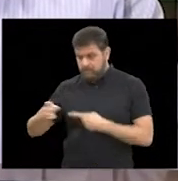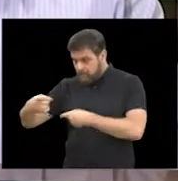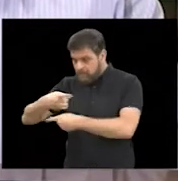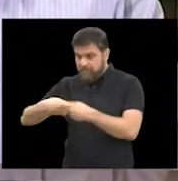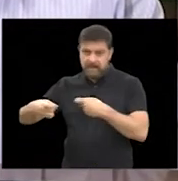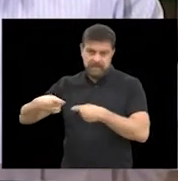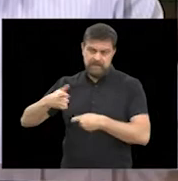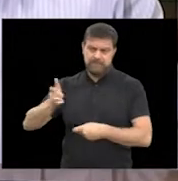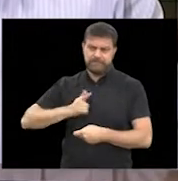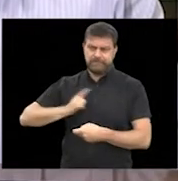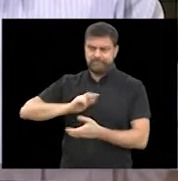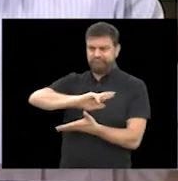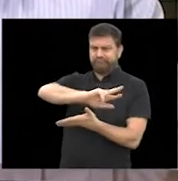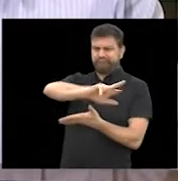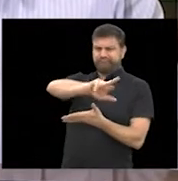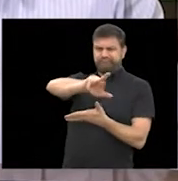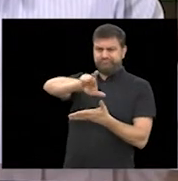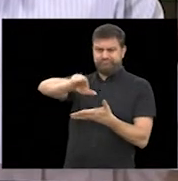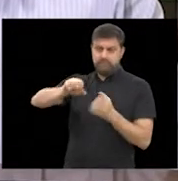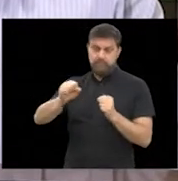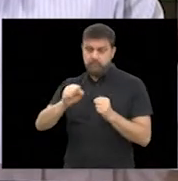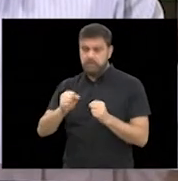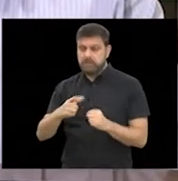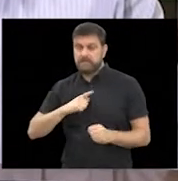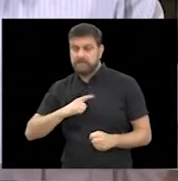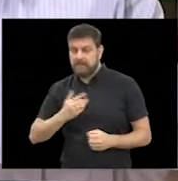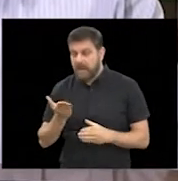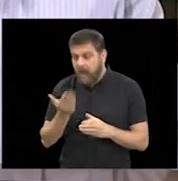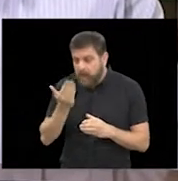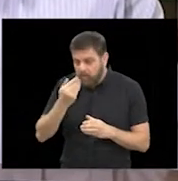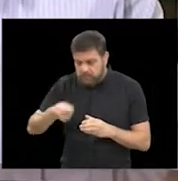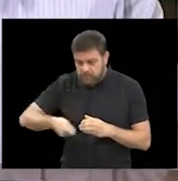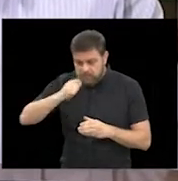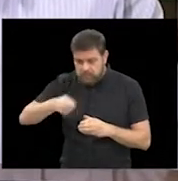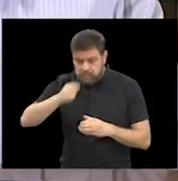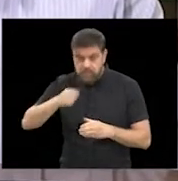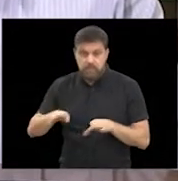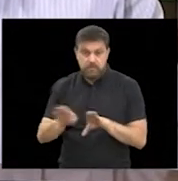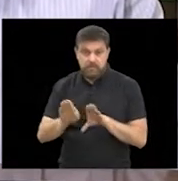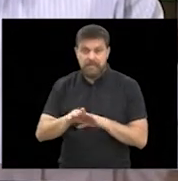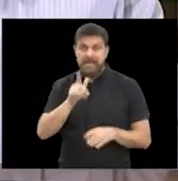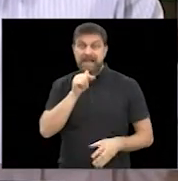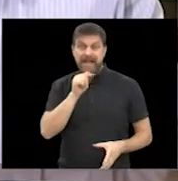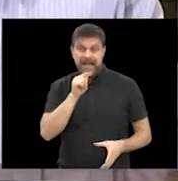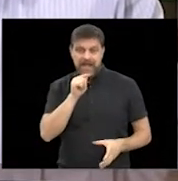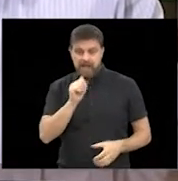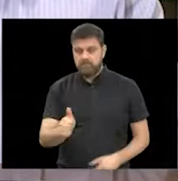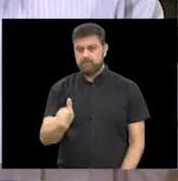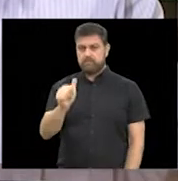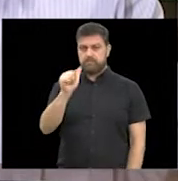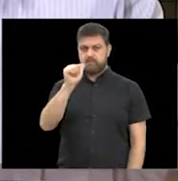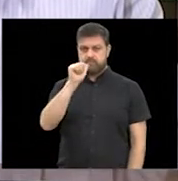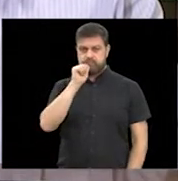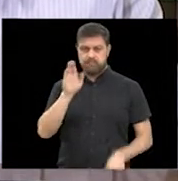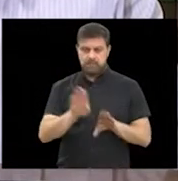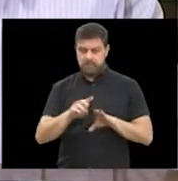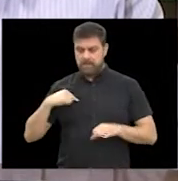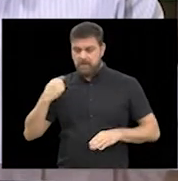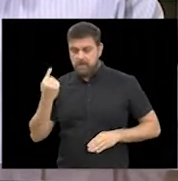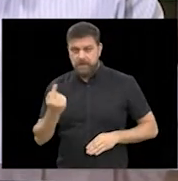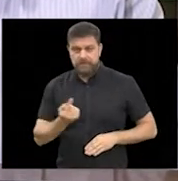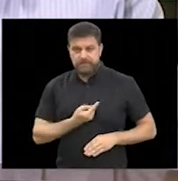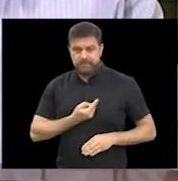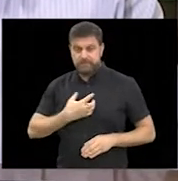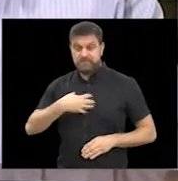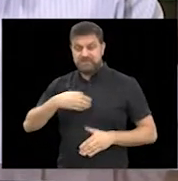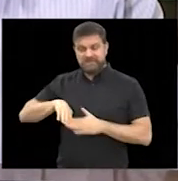né? Você pode ter em alimentos, né? Na água, né? E nos hábitos que nós